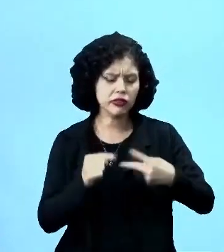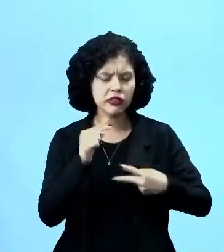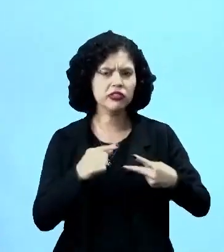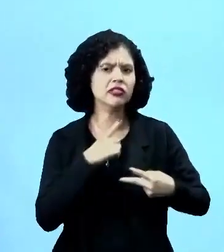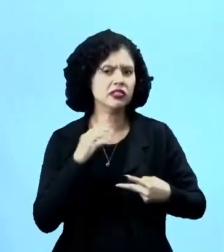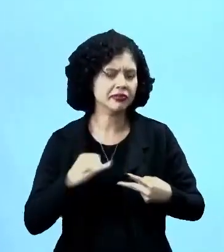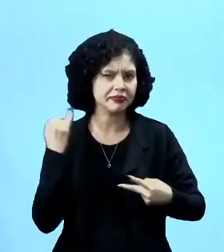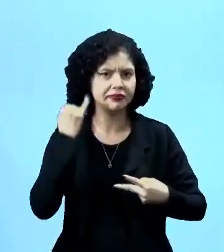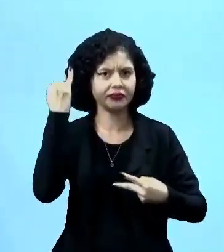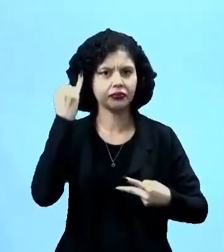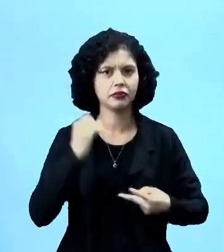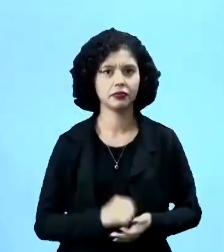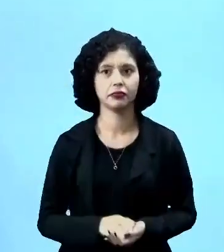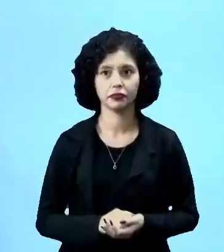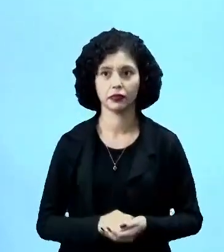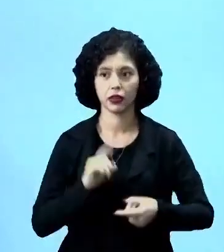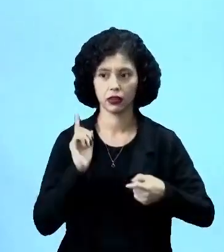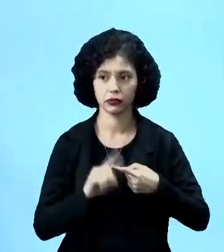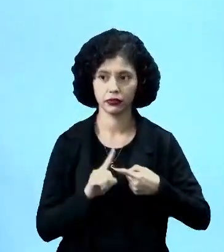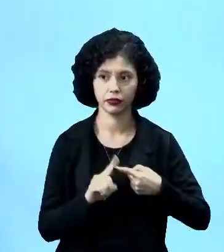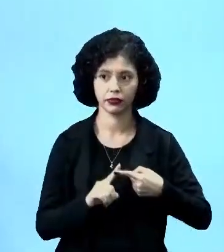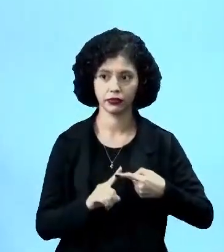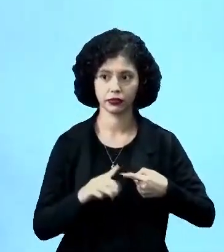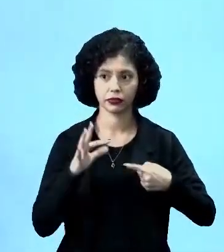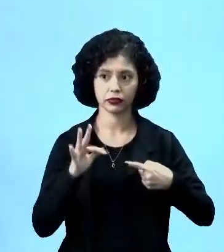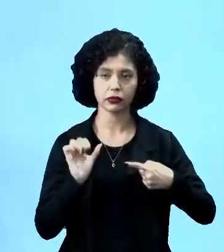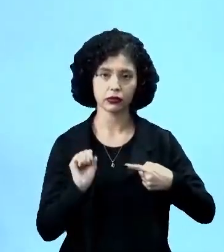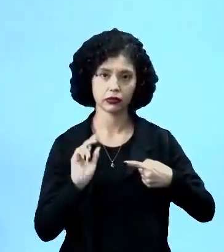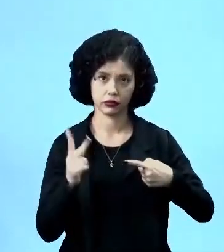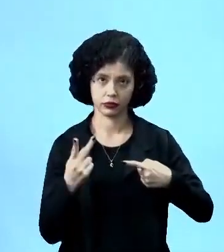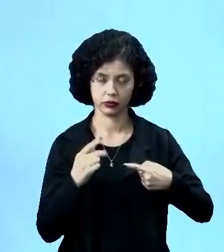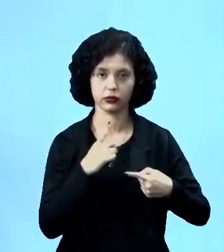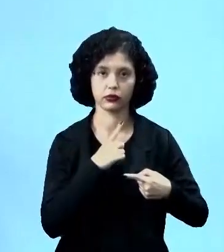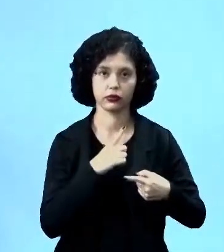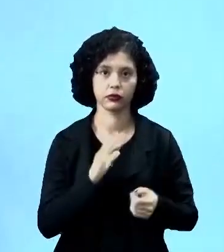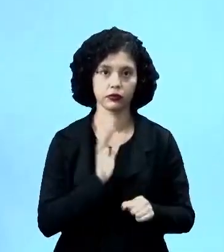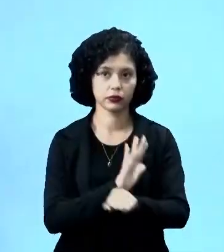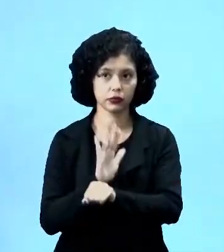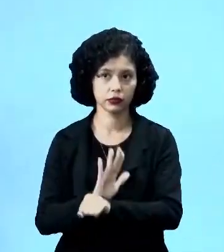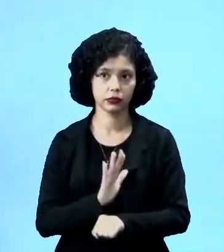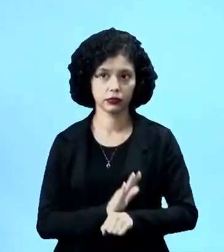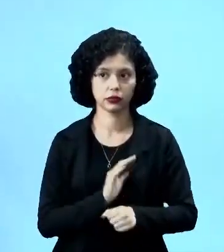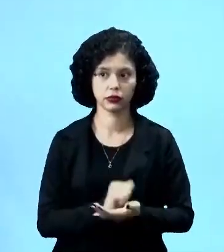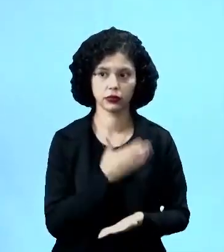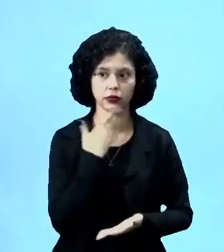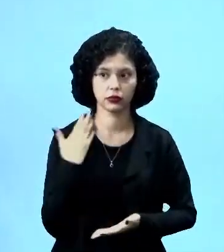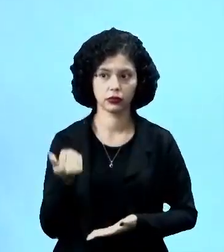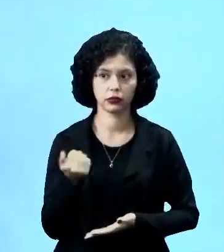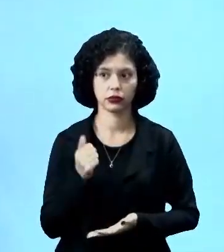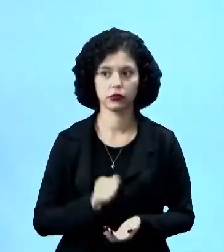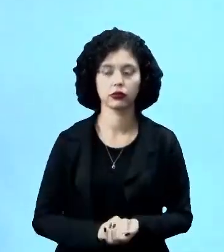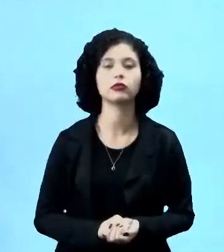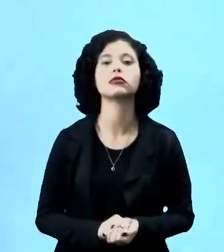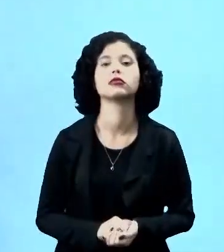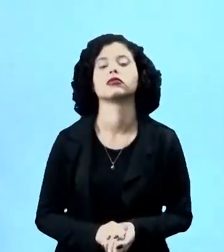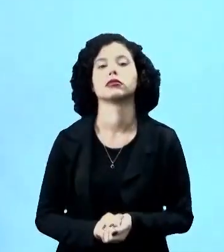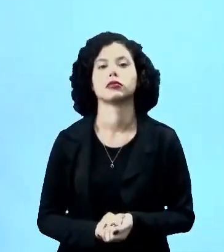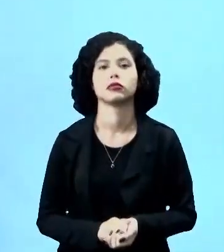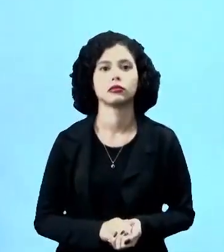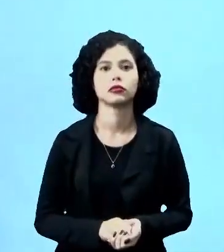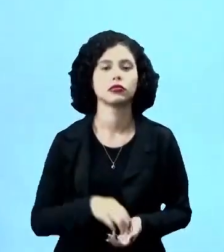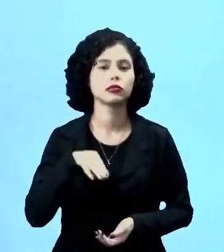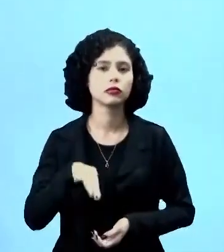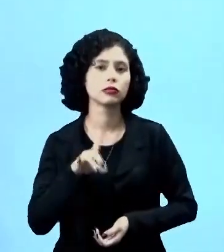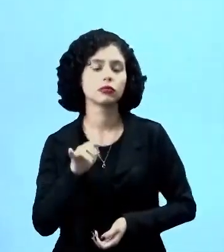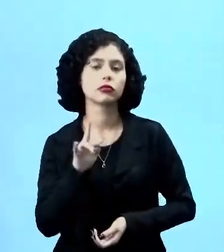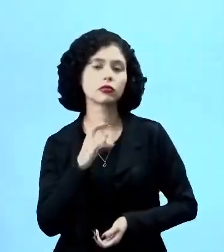cada um tem uma função o hormônio folículo estimulante ele vai ajudar a maturar o folículo vai ajudar no seu